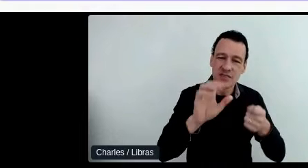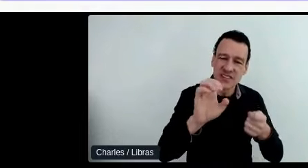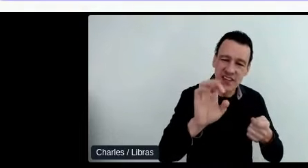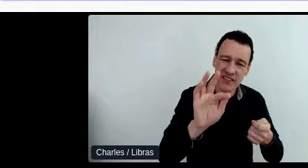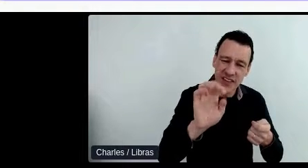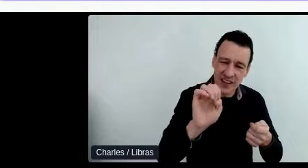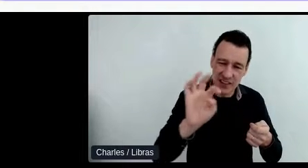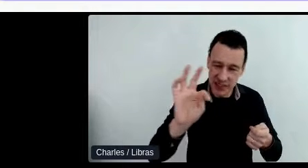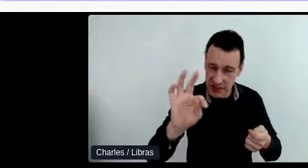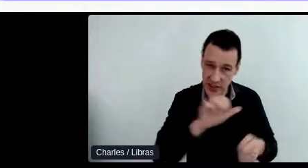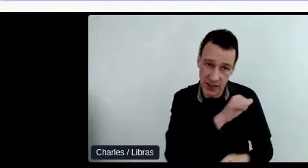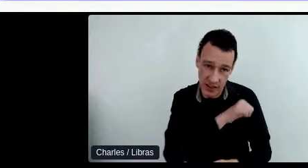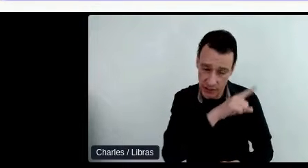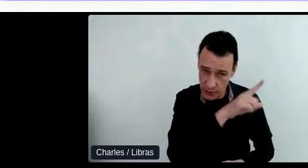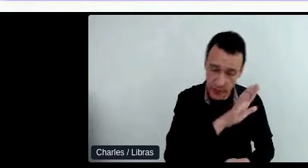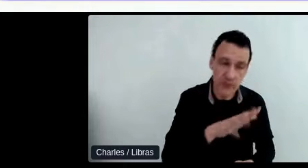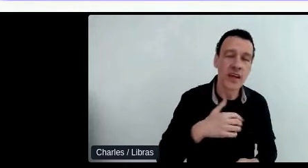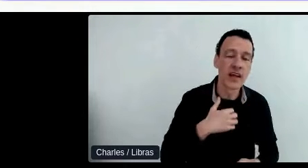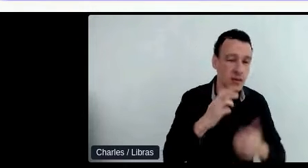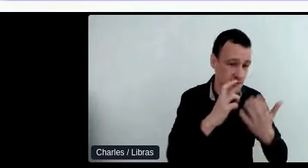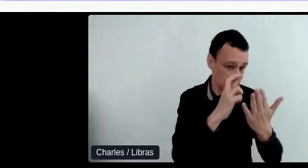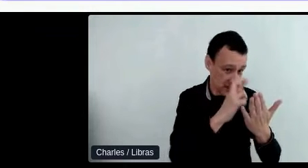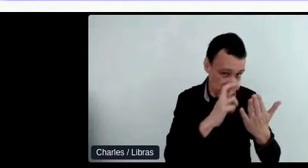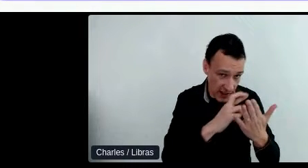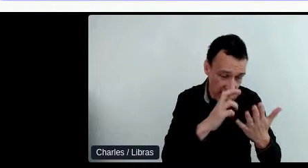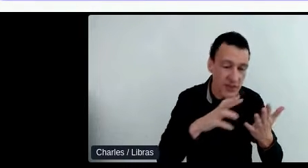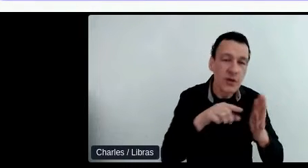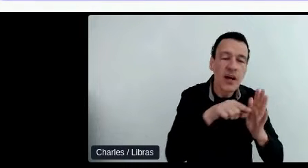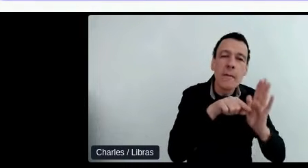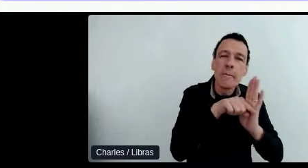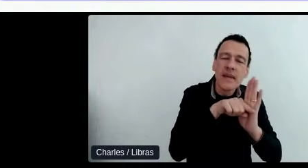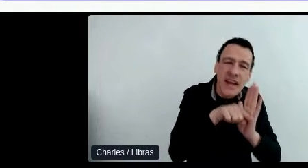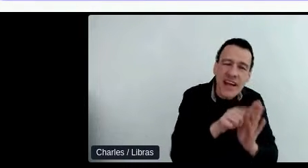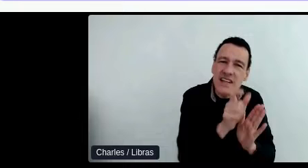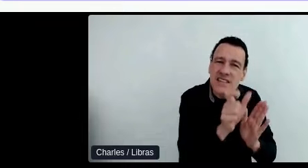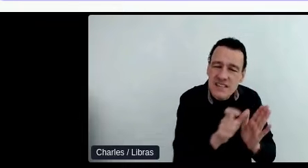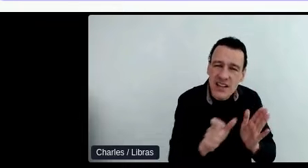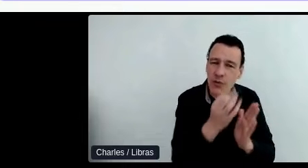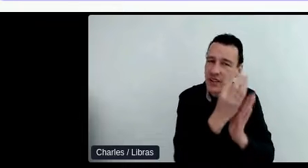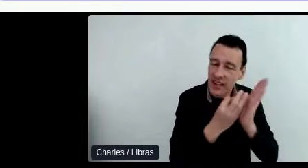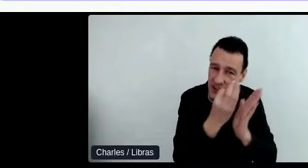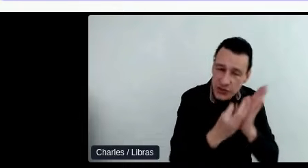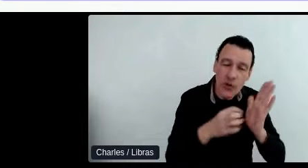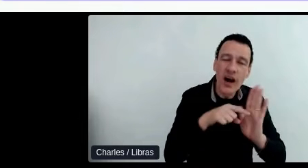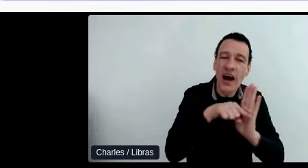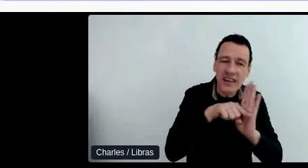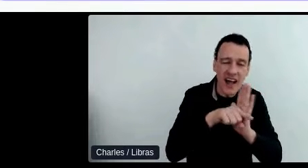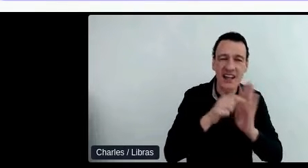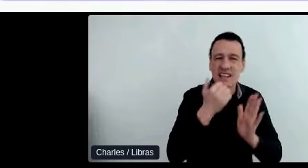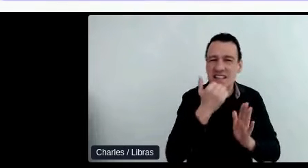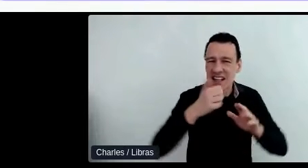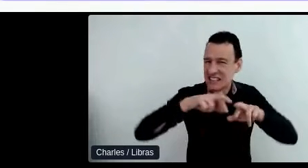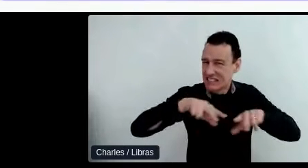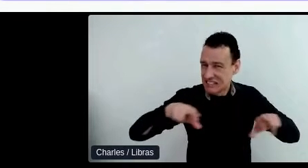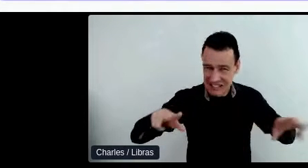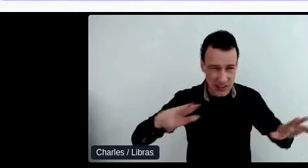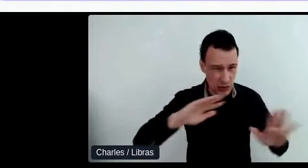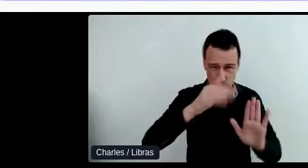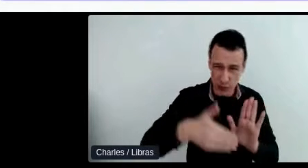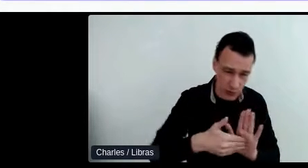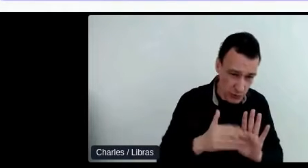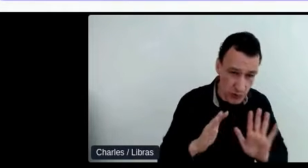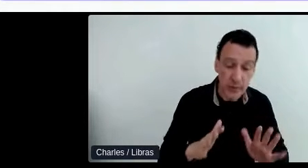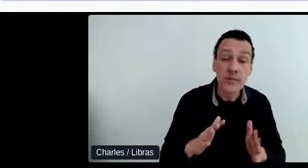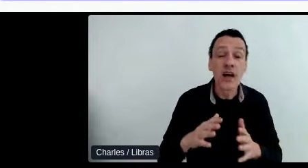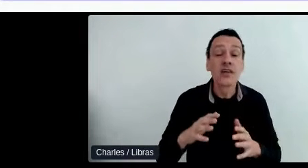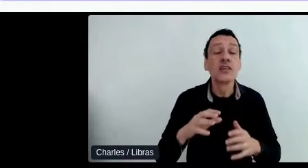pesquisa em ciência de dados, mineração de texto, análise de sentimentos e ontologia. Para quem quiser saber como que de